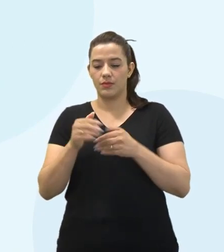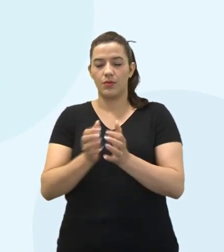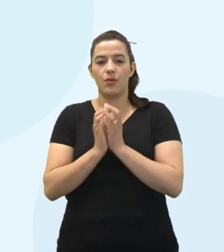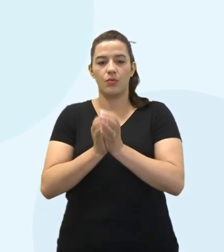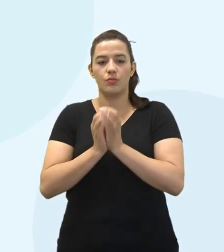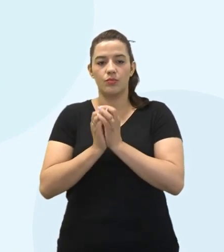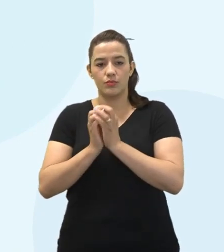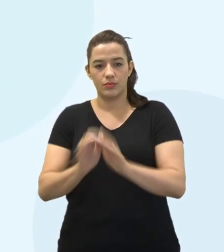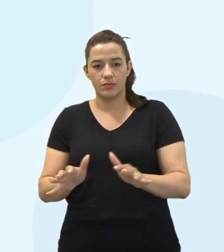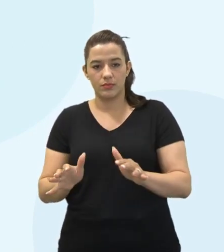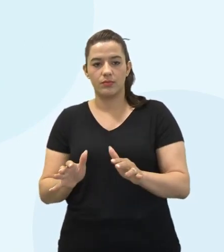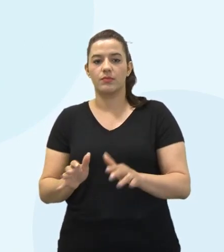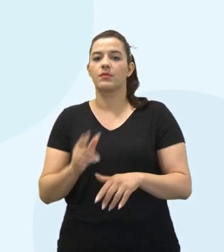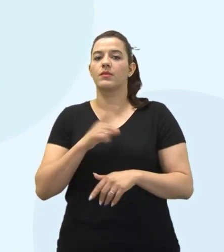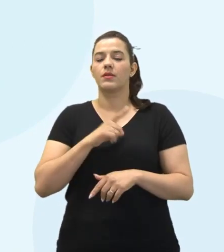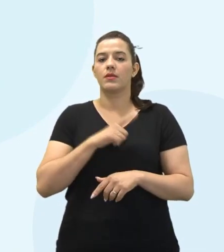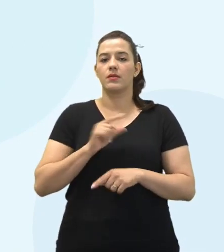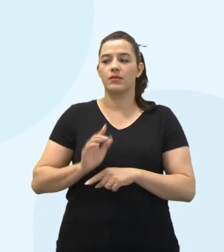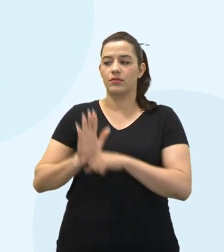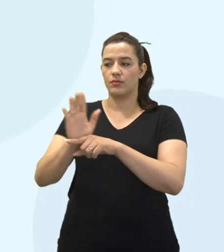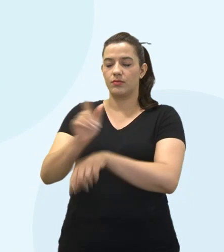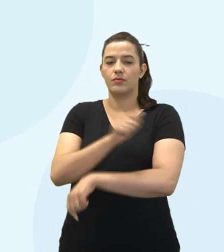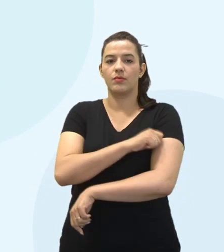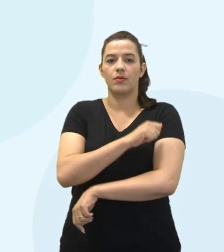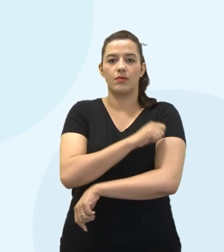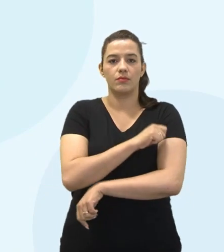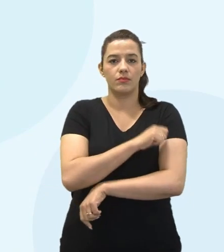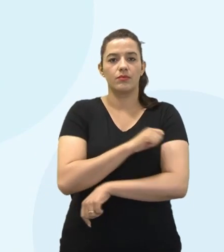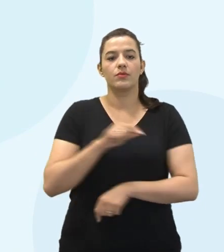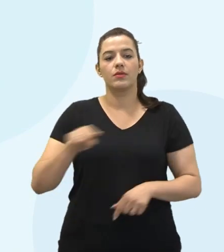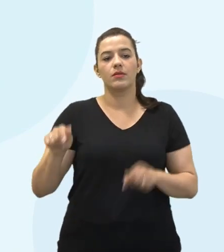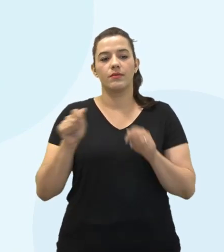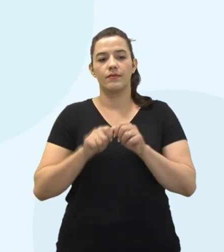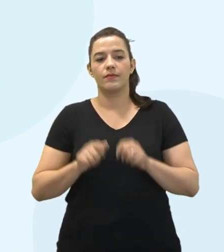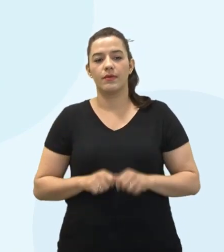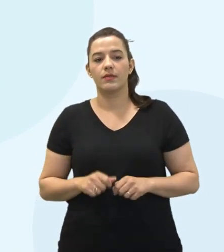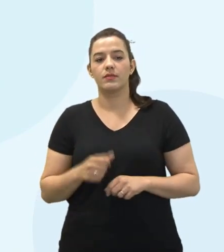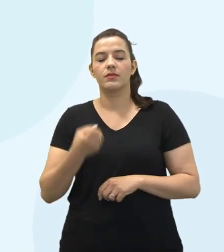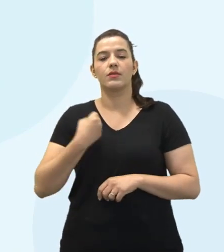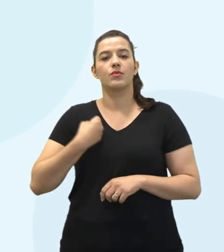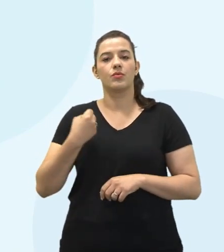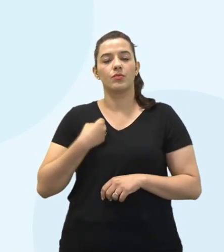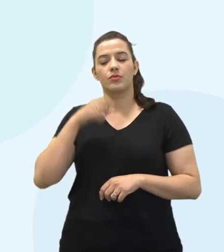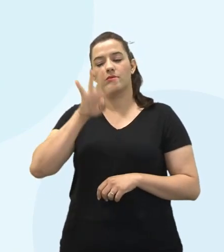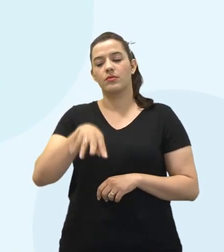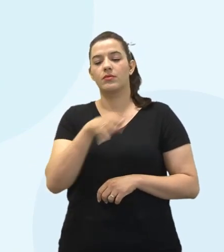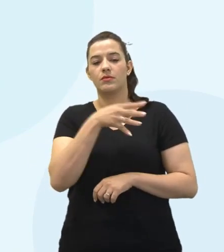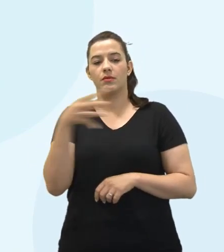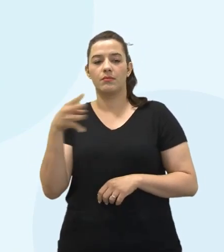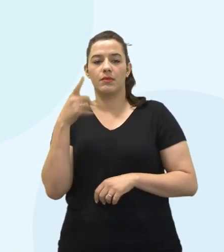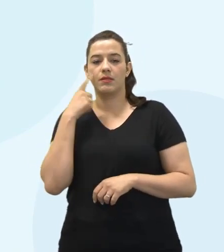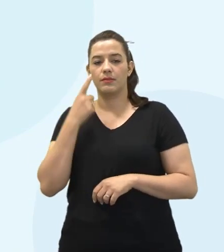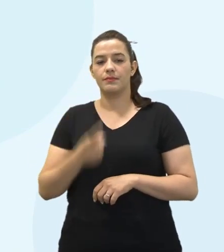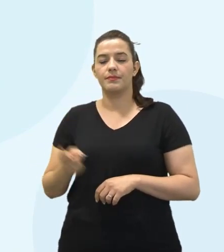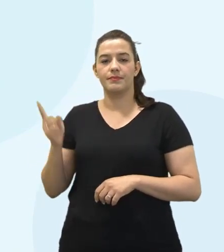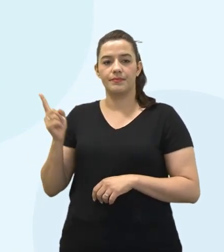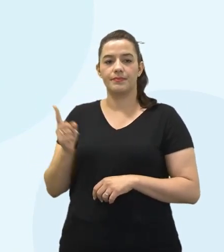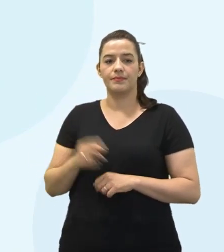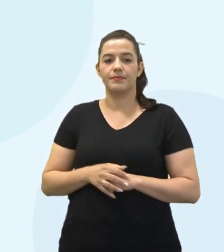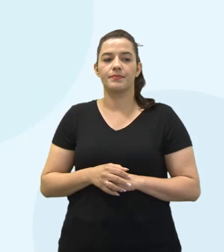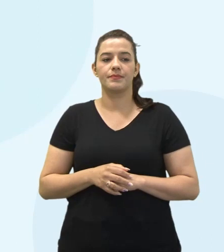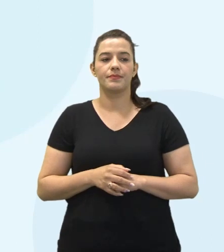de orientação Oi para o estudante que construa números na tabela a seguir né que essa tabela